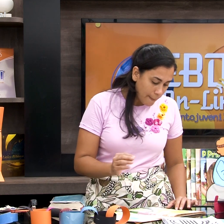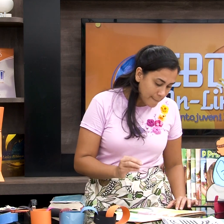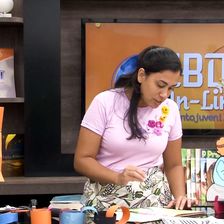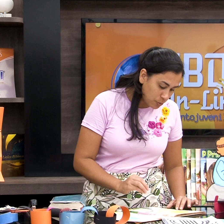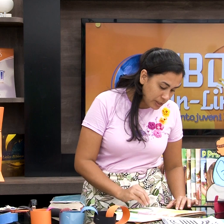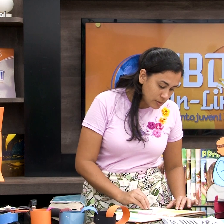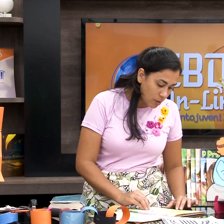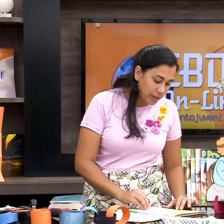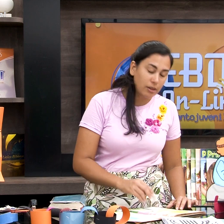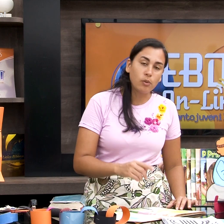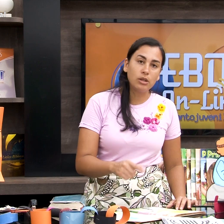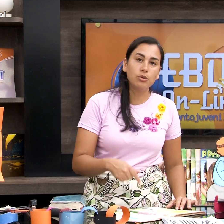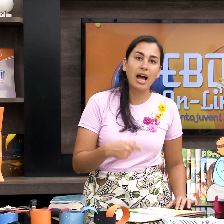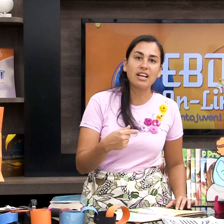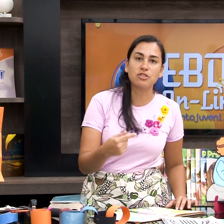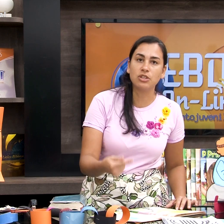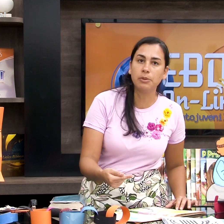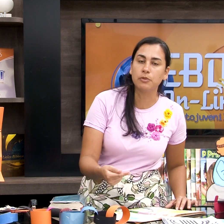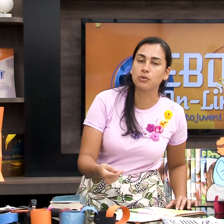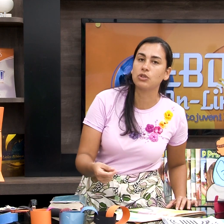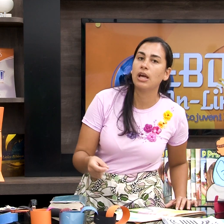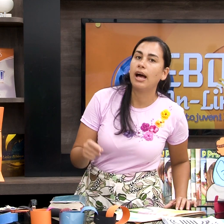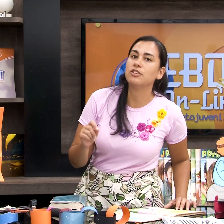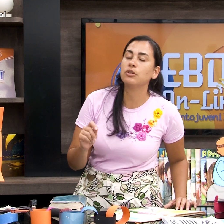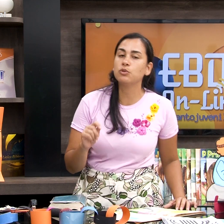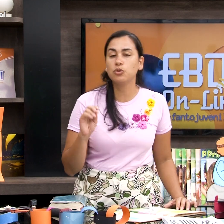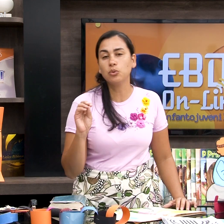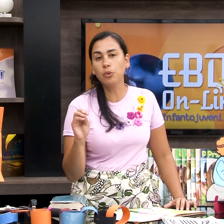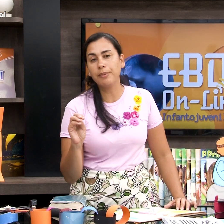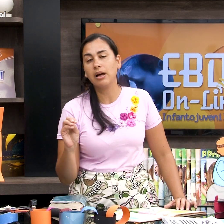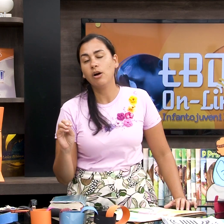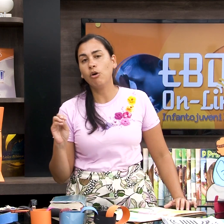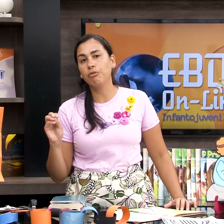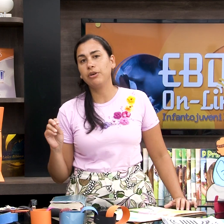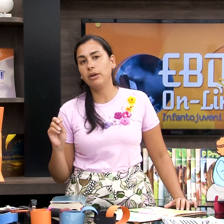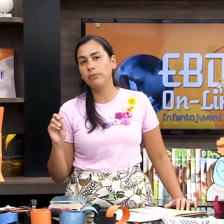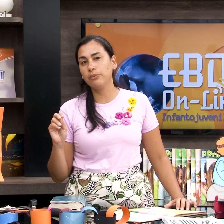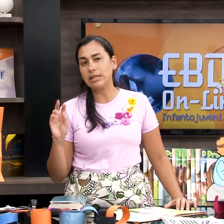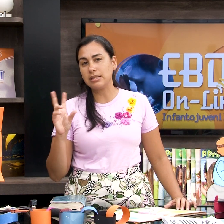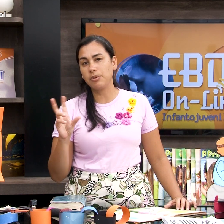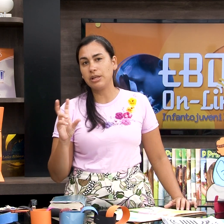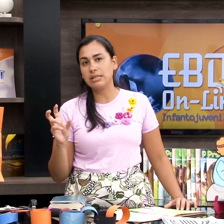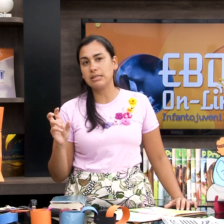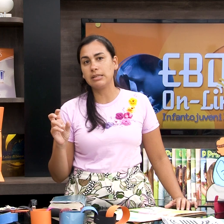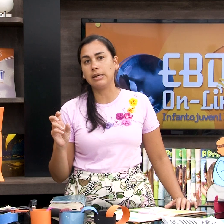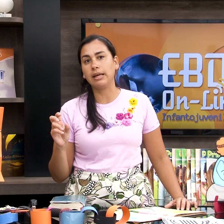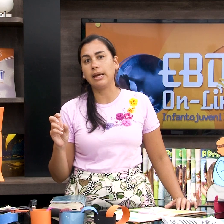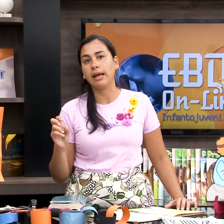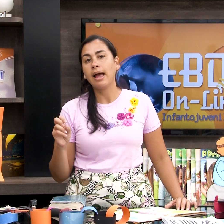falamos, mas principalmente quando agimos. A gente costuma ouvir